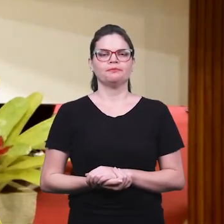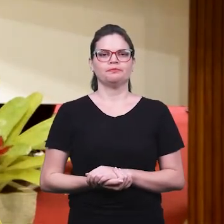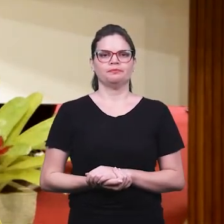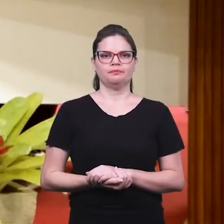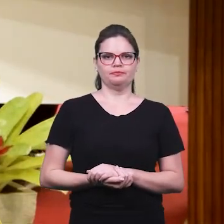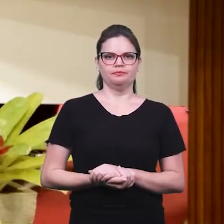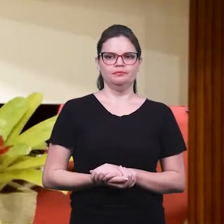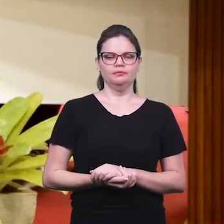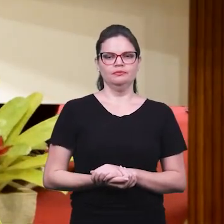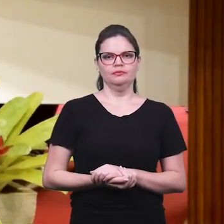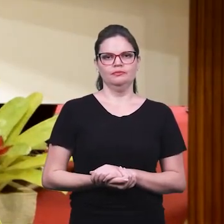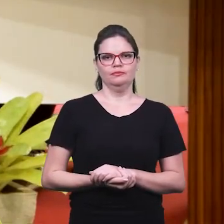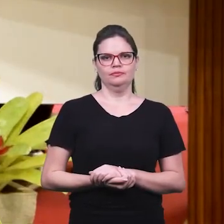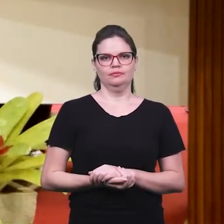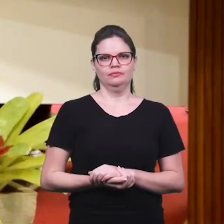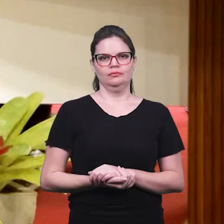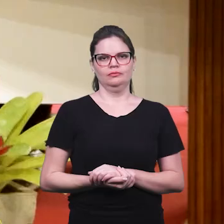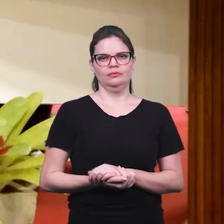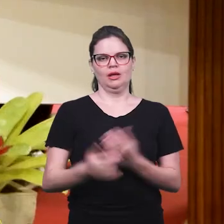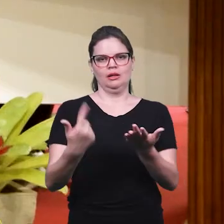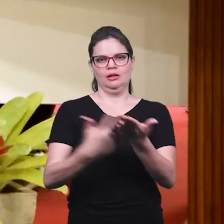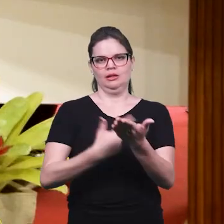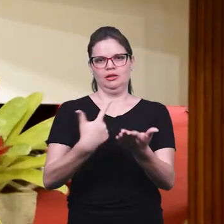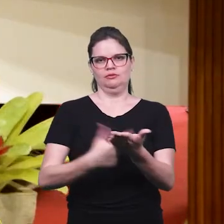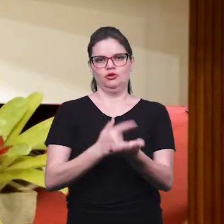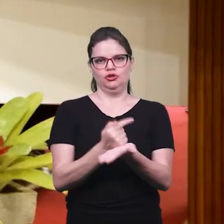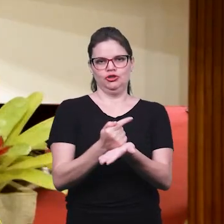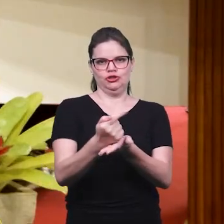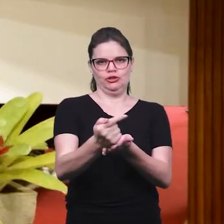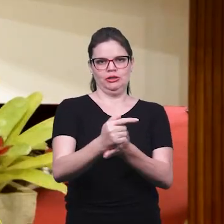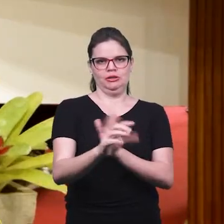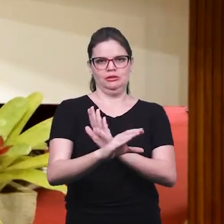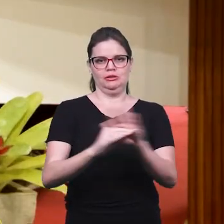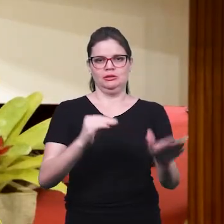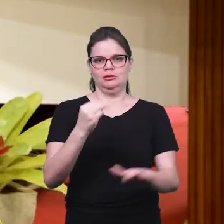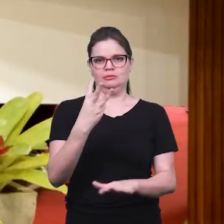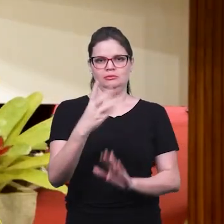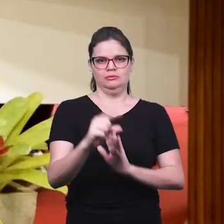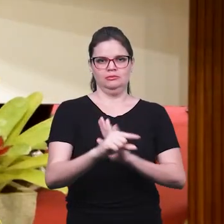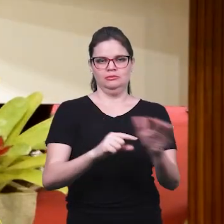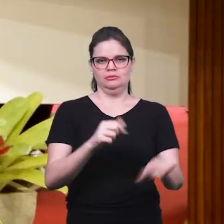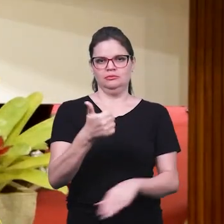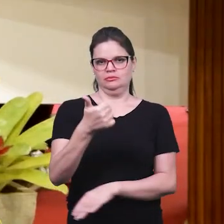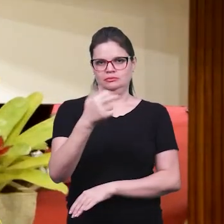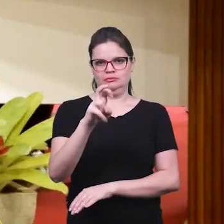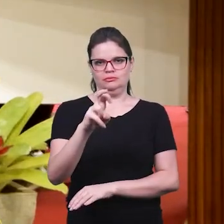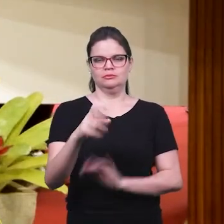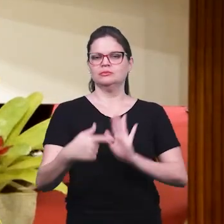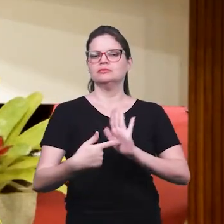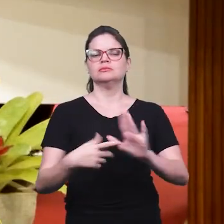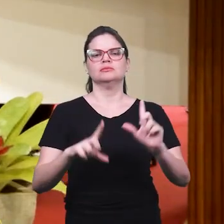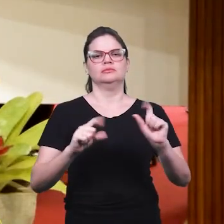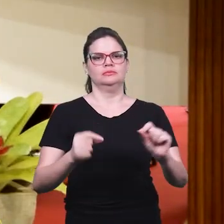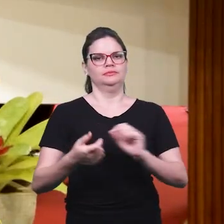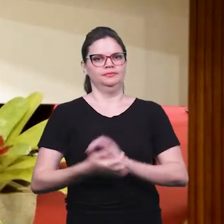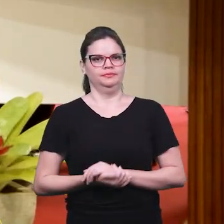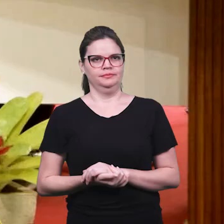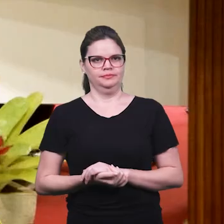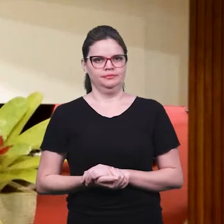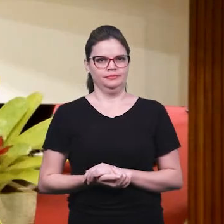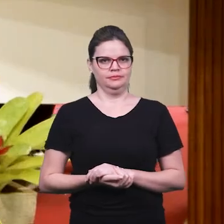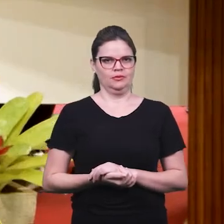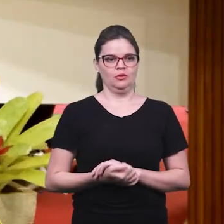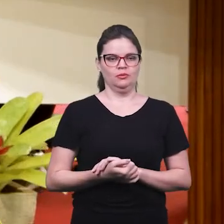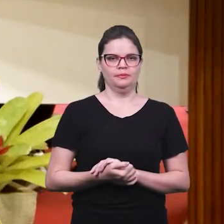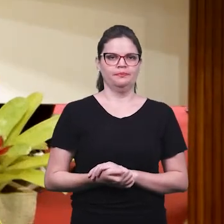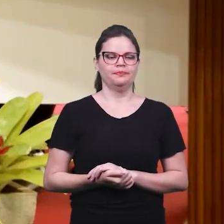em Gênesis, capítulo 3, verso 15, que diz assim: porém, isso foi na